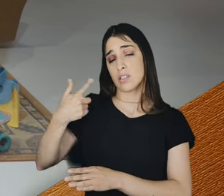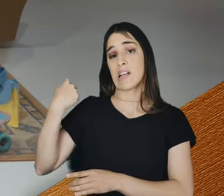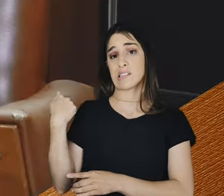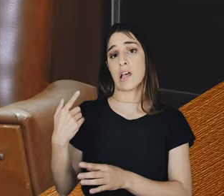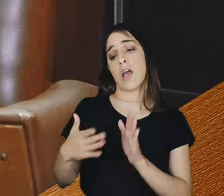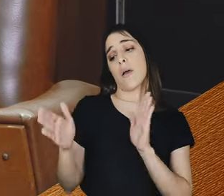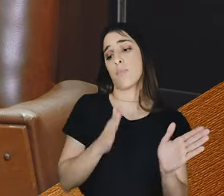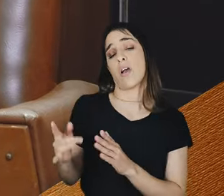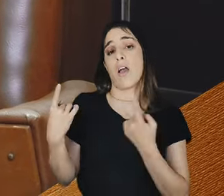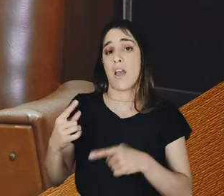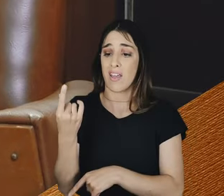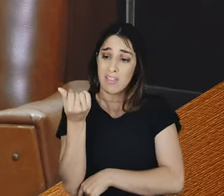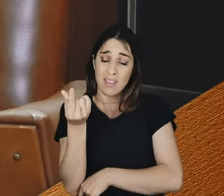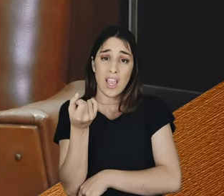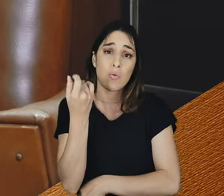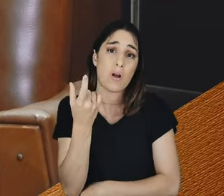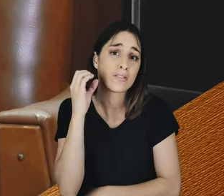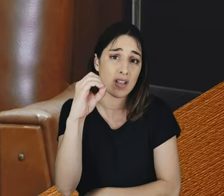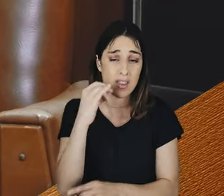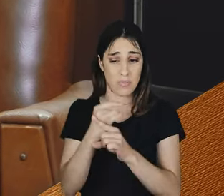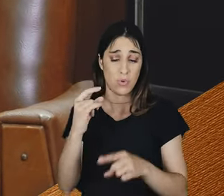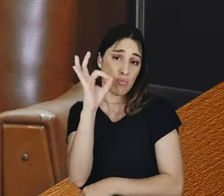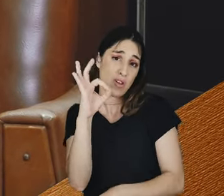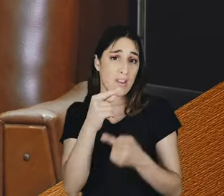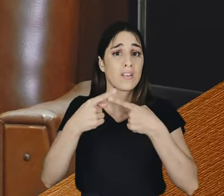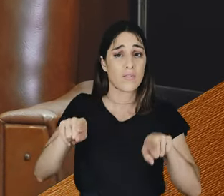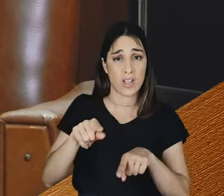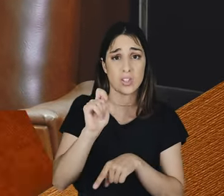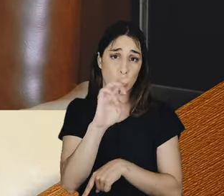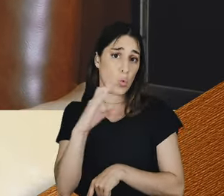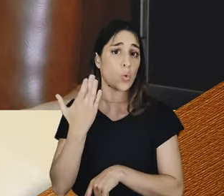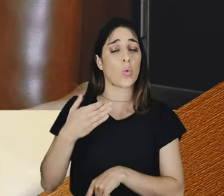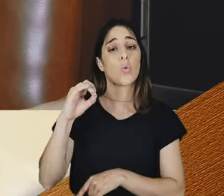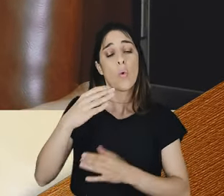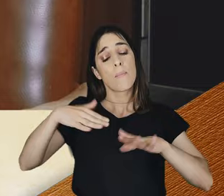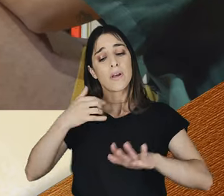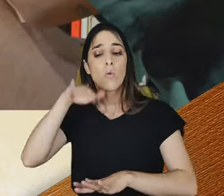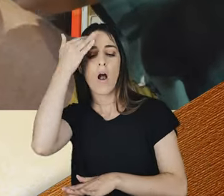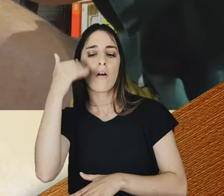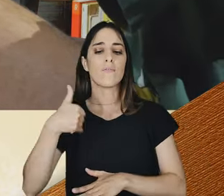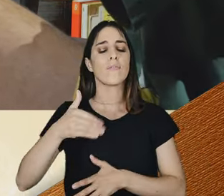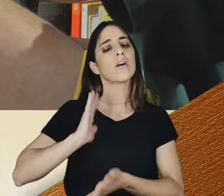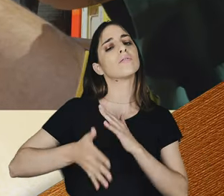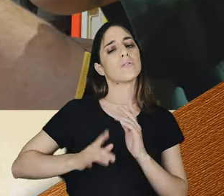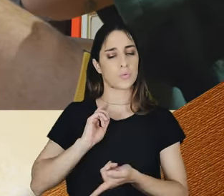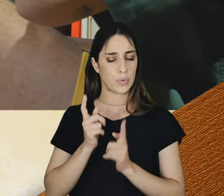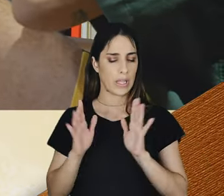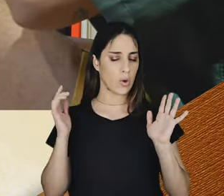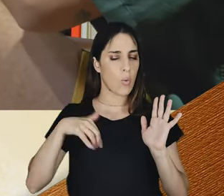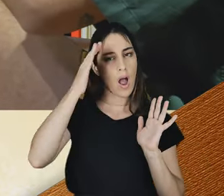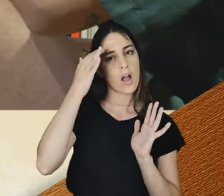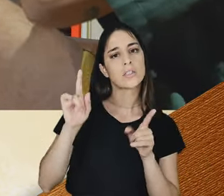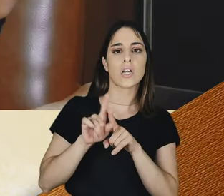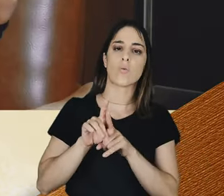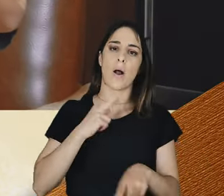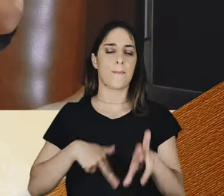do escudo, em que eu saltava por marinharia, não valia nada aquilo. Mas o que eu acho que anda a acontecer, que isto é que me chateia mesmo, que é... Andou aqui uma